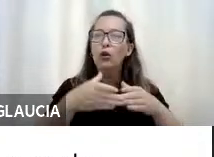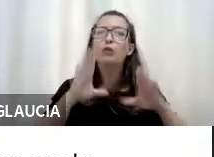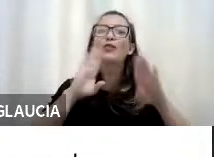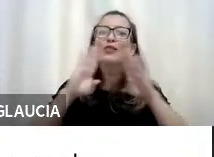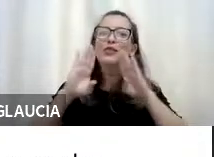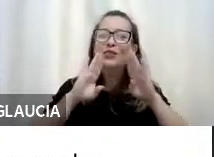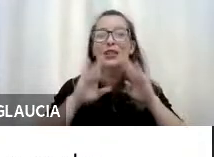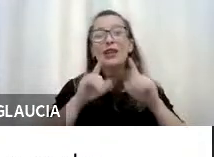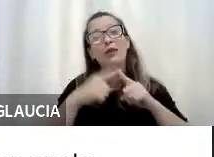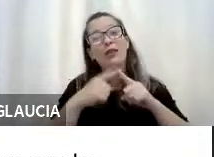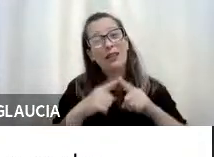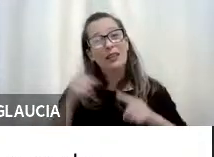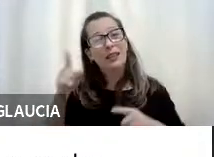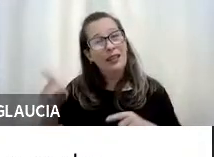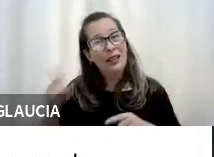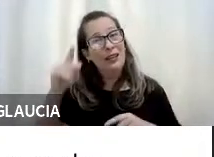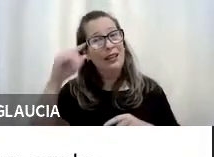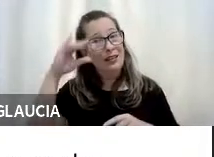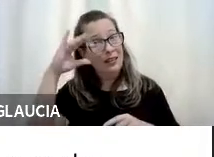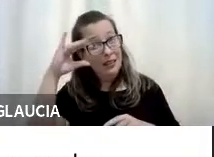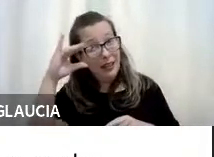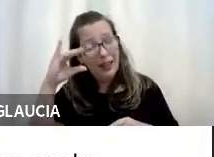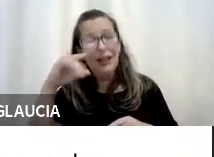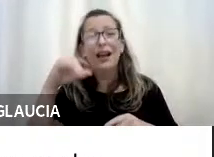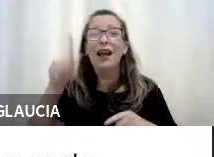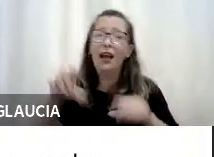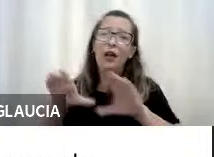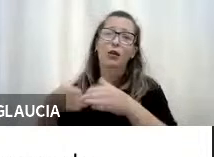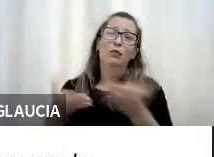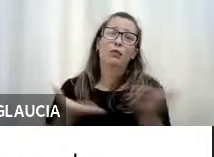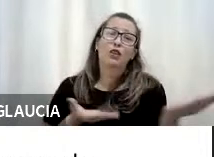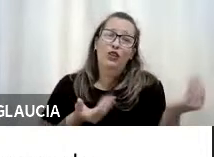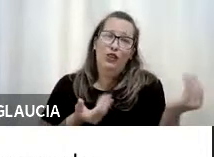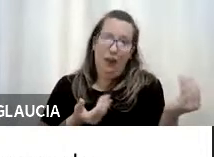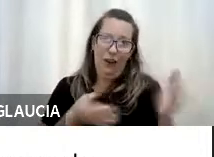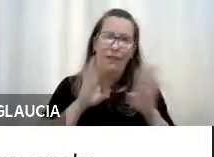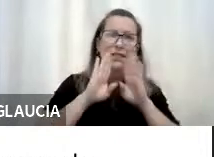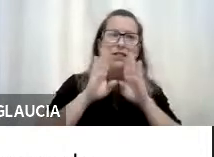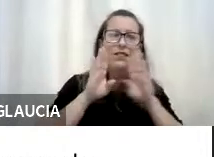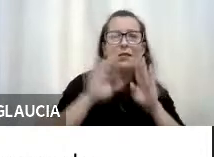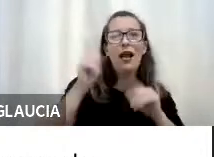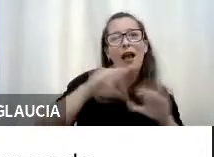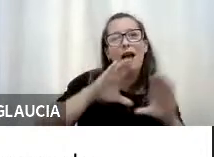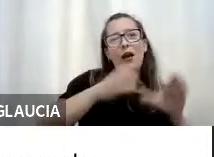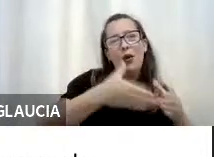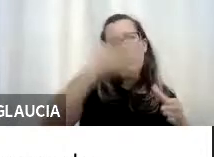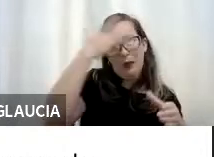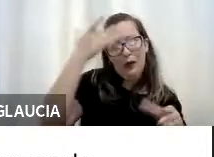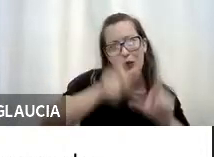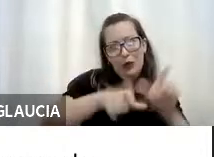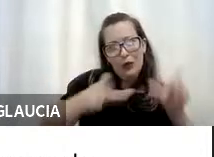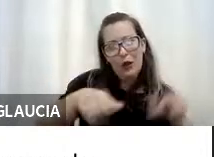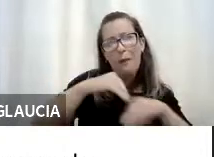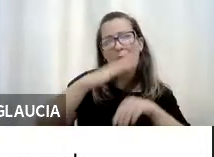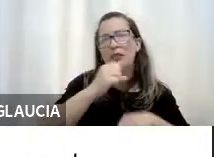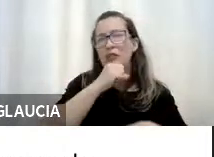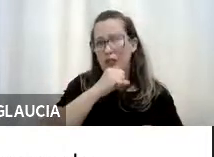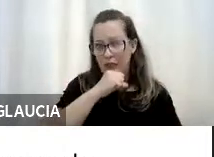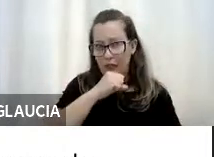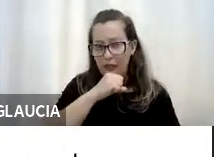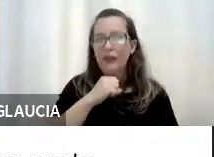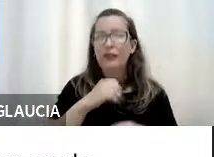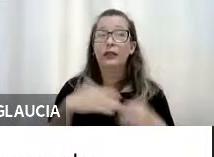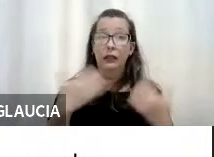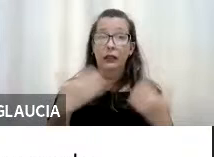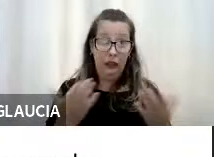mais jovem, então o Instagram e no YouTube somam apenas 6% do impacto. Então